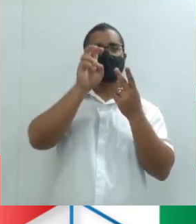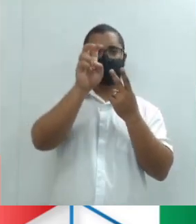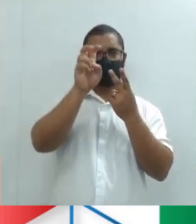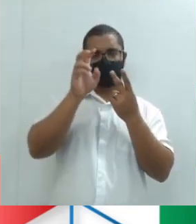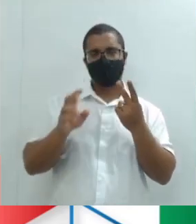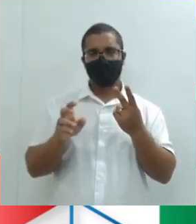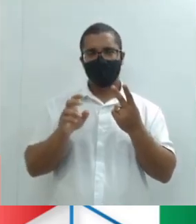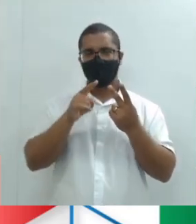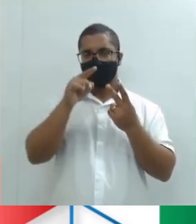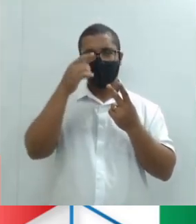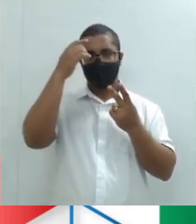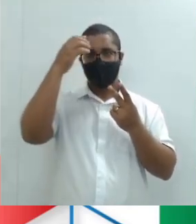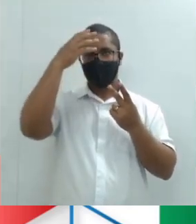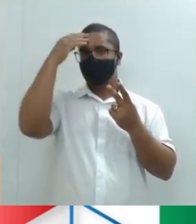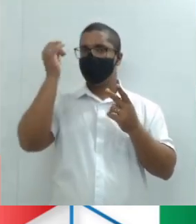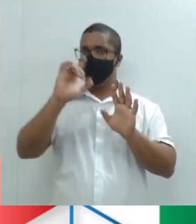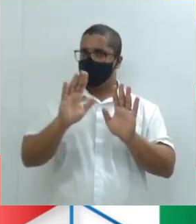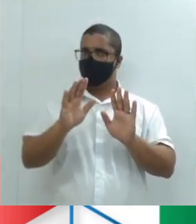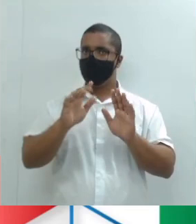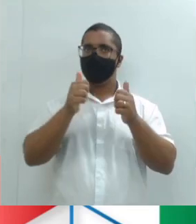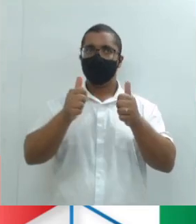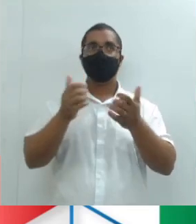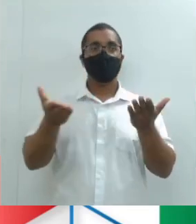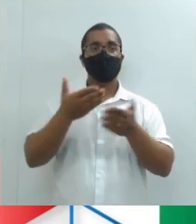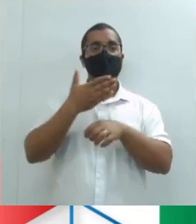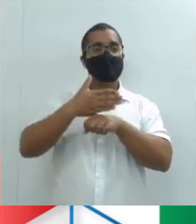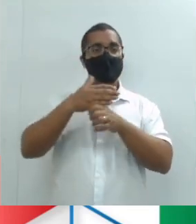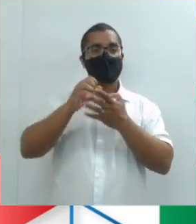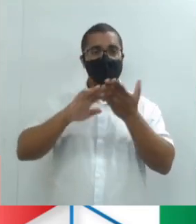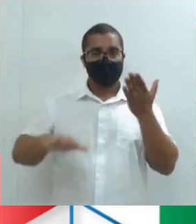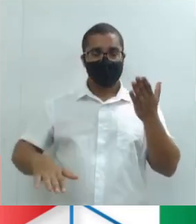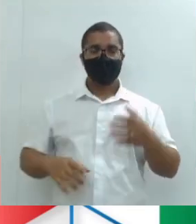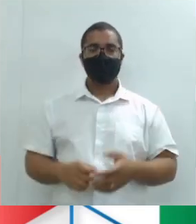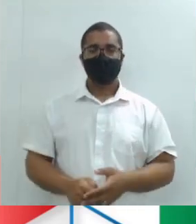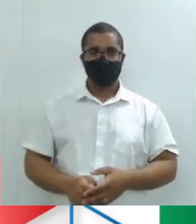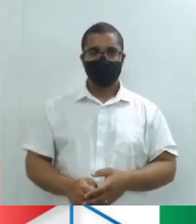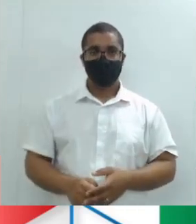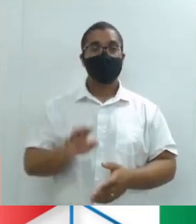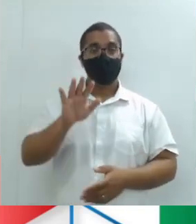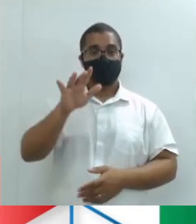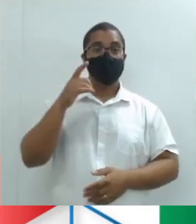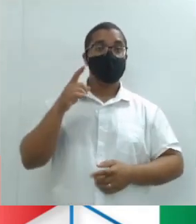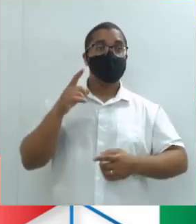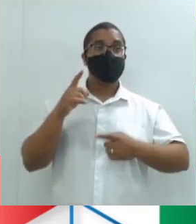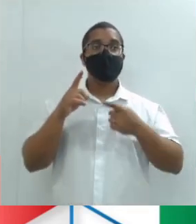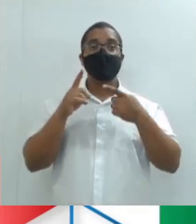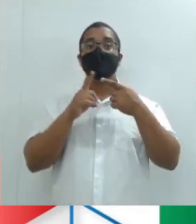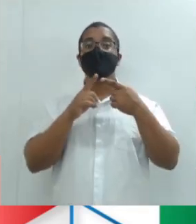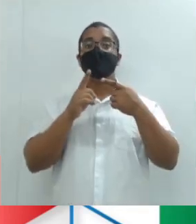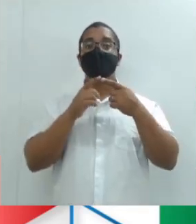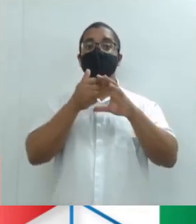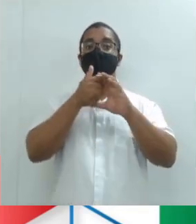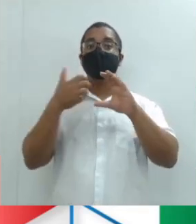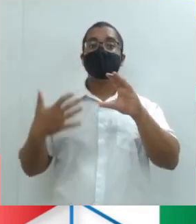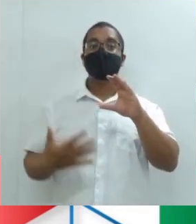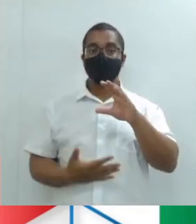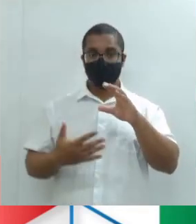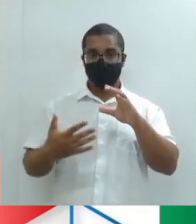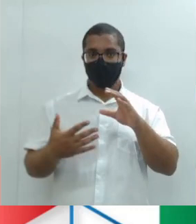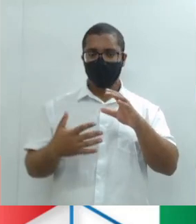perder esse alinhamento, tá bom? Vamos para atividades agora. Ó, primeira característica